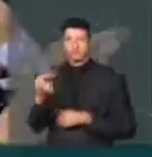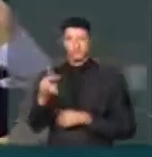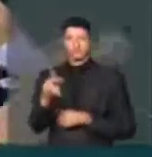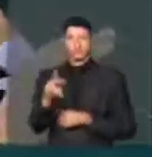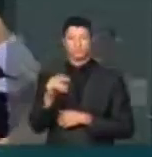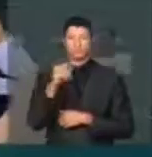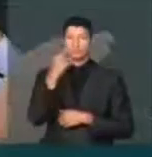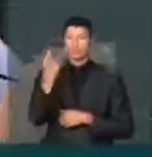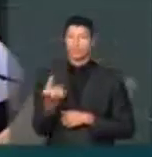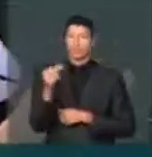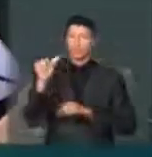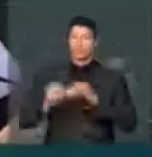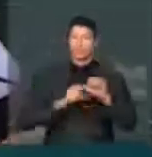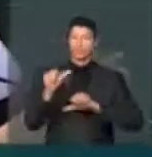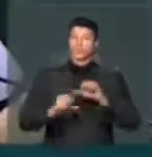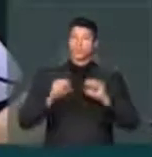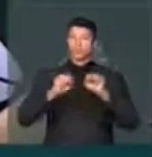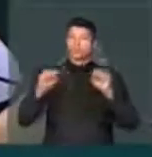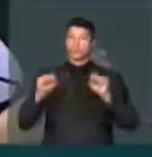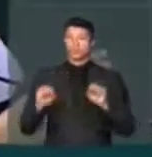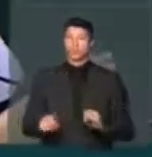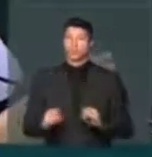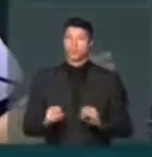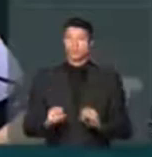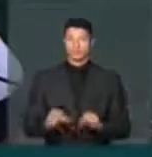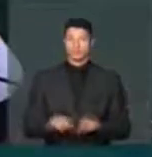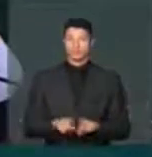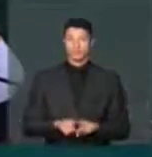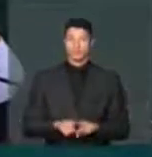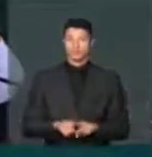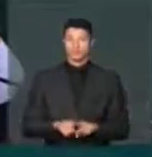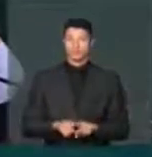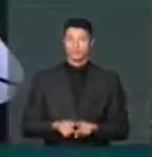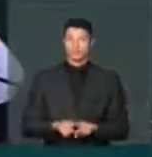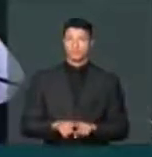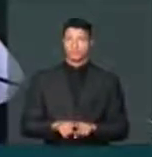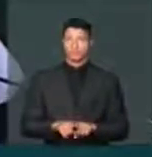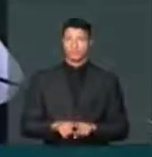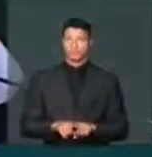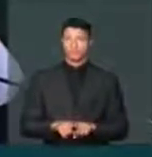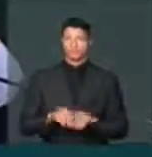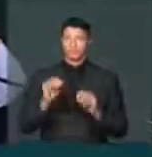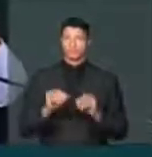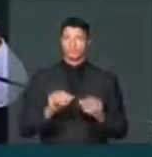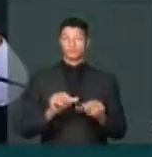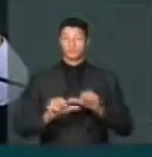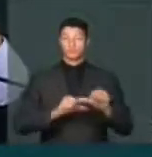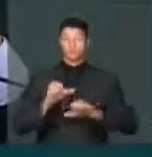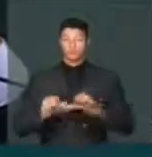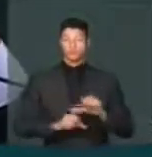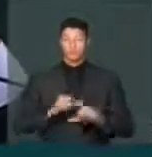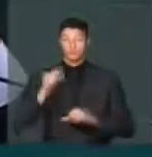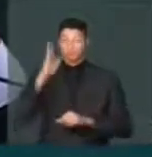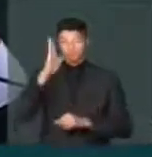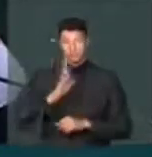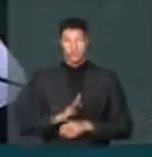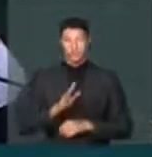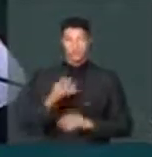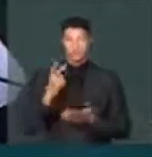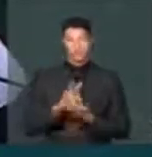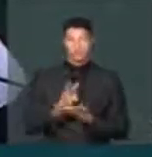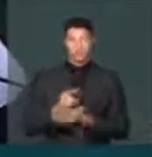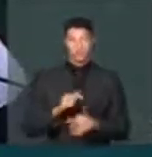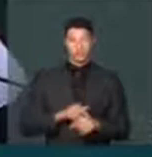fazer uma mudança no sistema, uma só, né, que pudesse tornar as campanhas mais baratas, ao